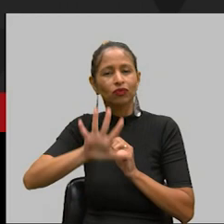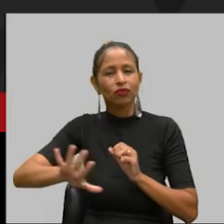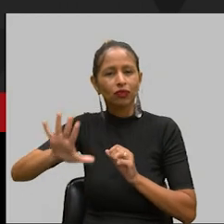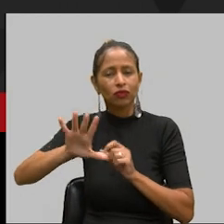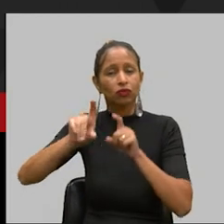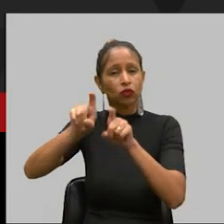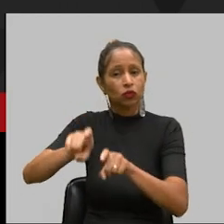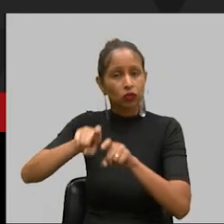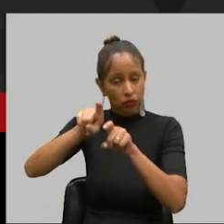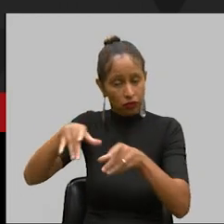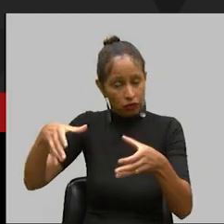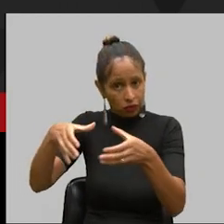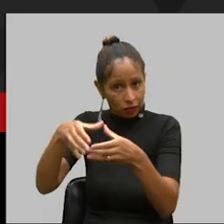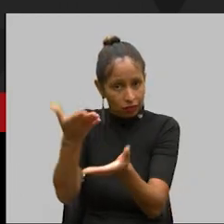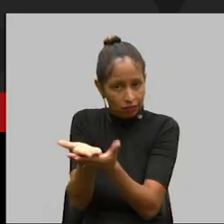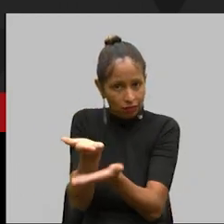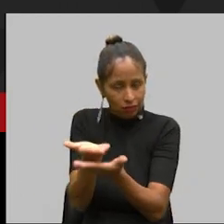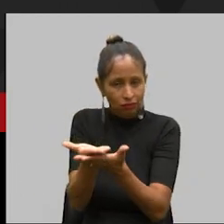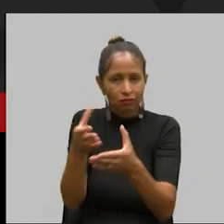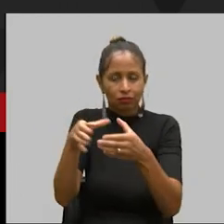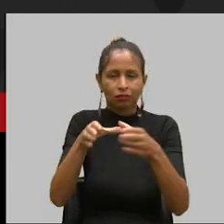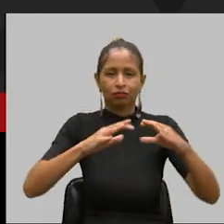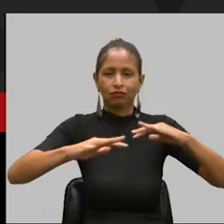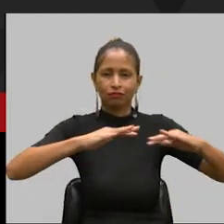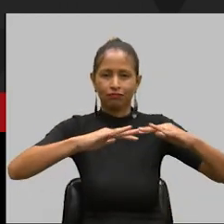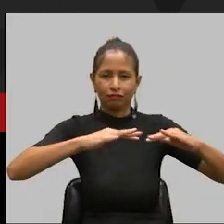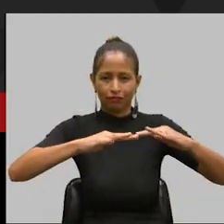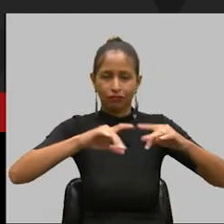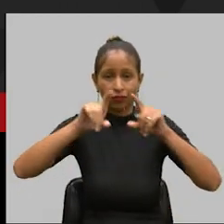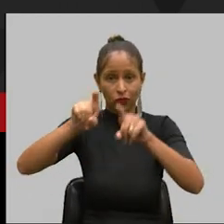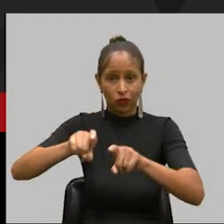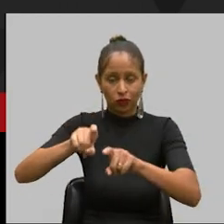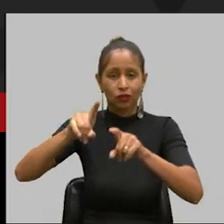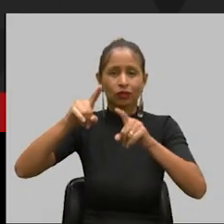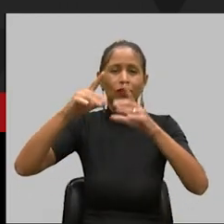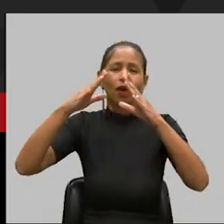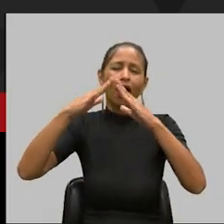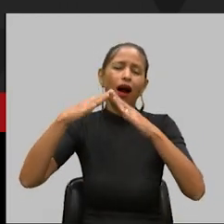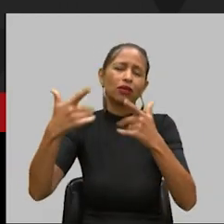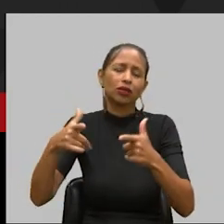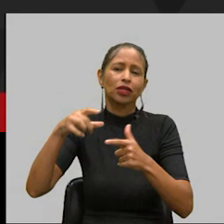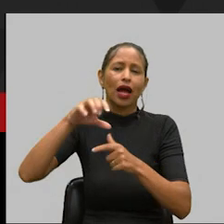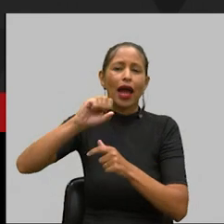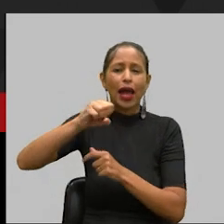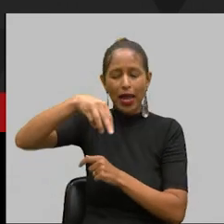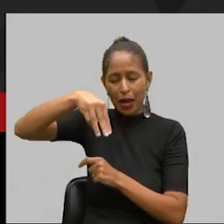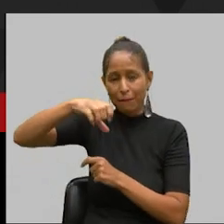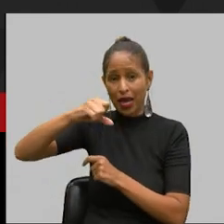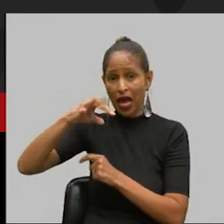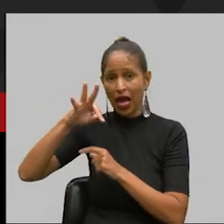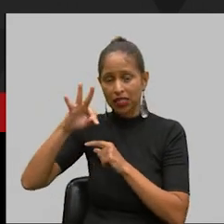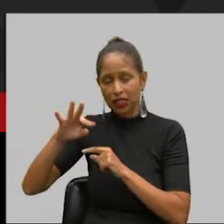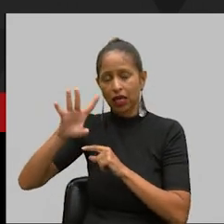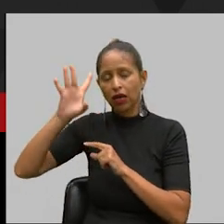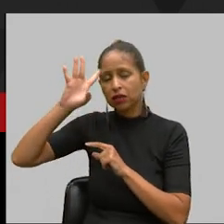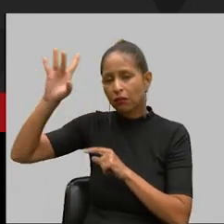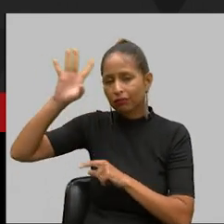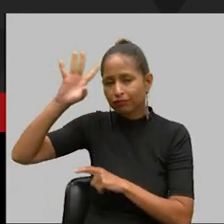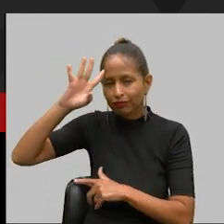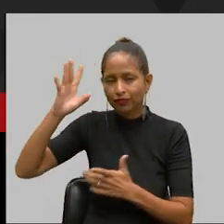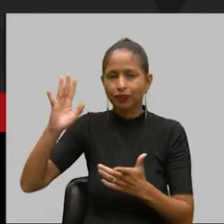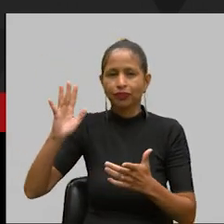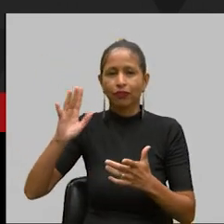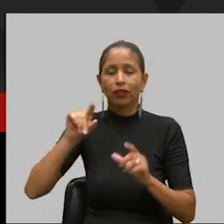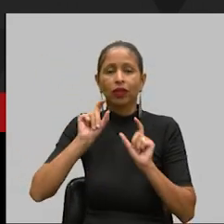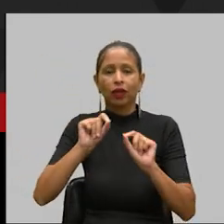e também eh dentro do Movimento dos Trabalhadores Rurais sem terra nós temos analisado refletido no